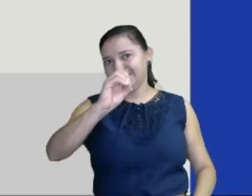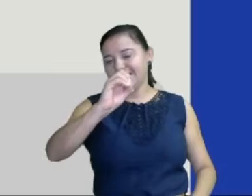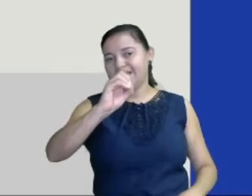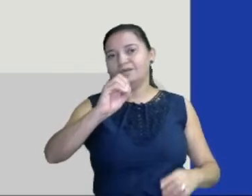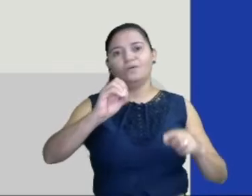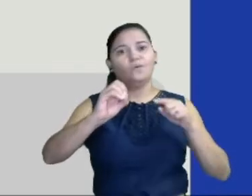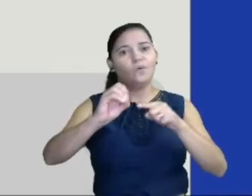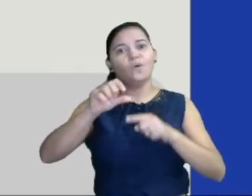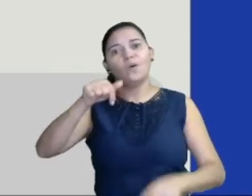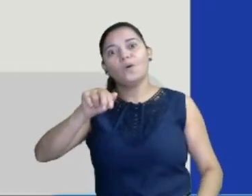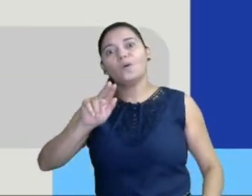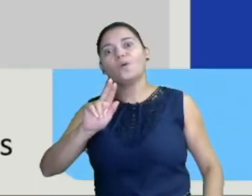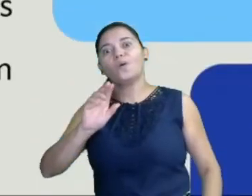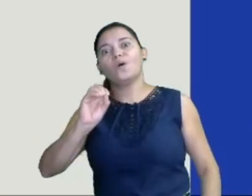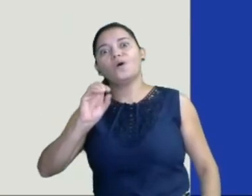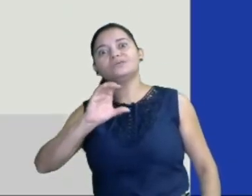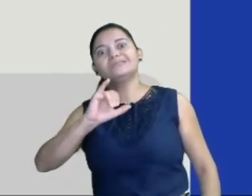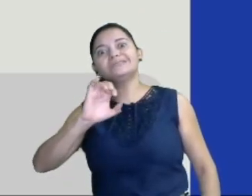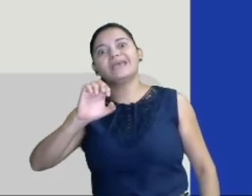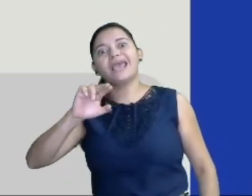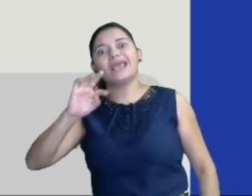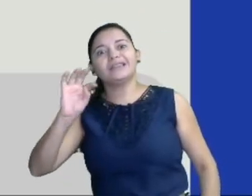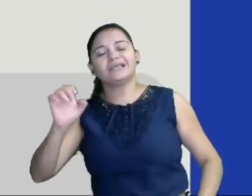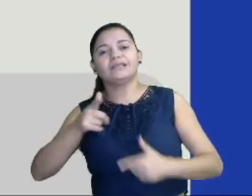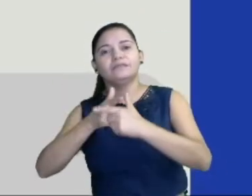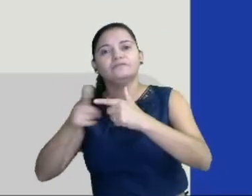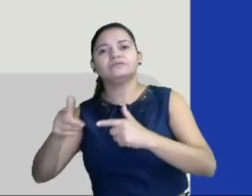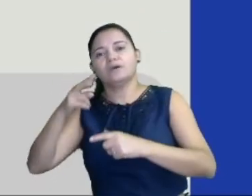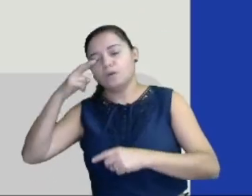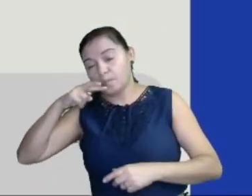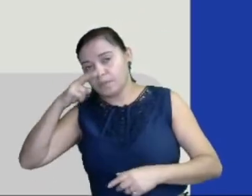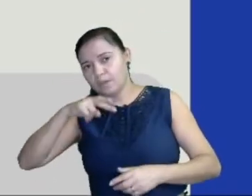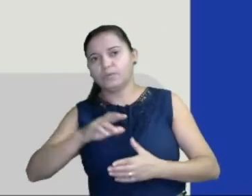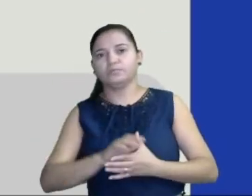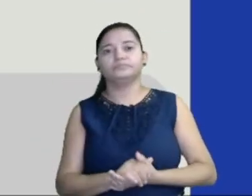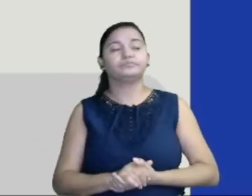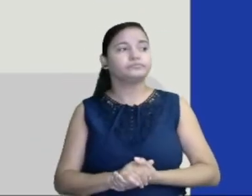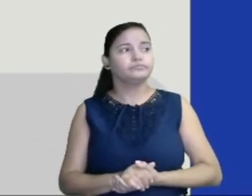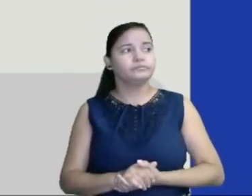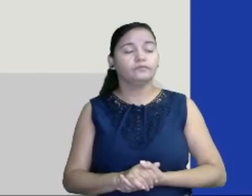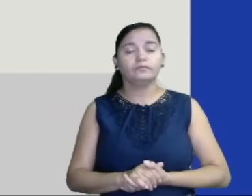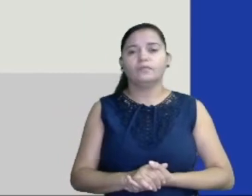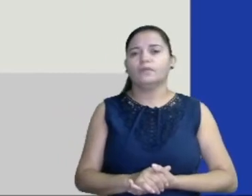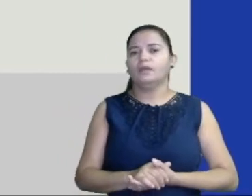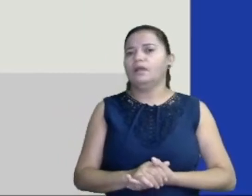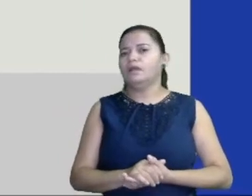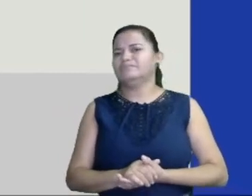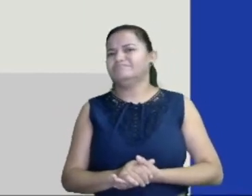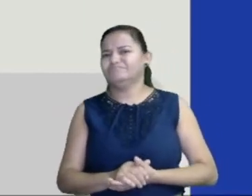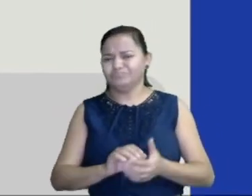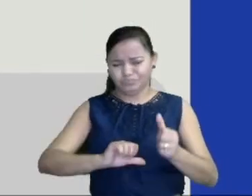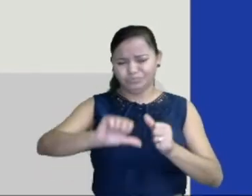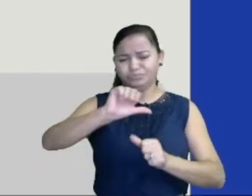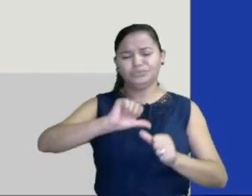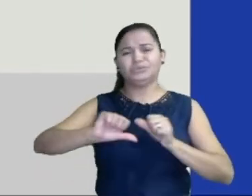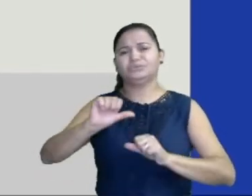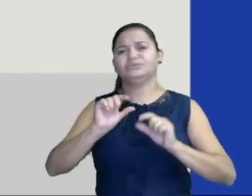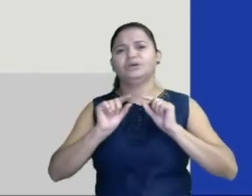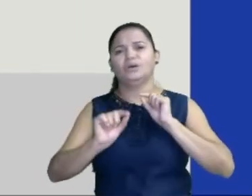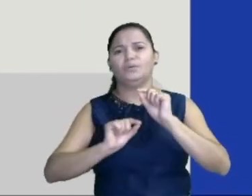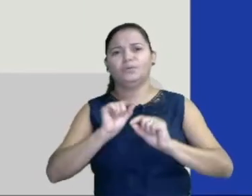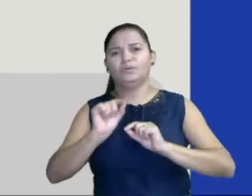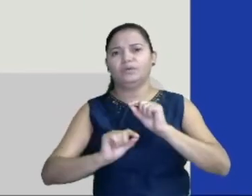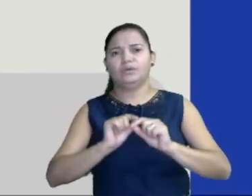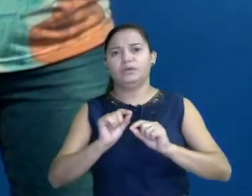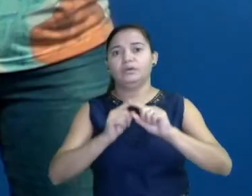divisão e continua o mesmo então vamos seguir vamos entender parte a parte porque o que é que ocorre né ali eu mostrei